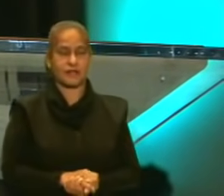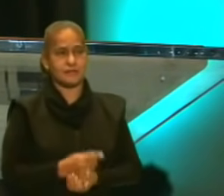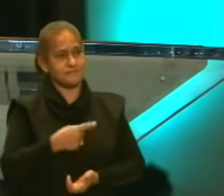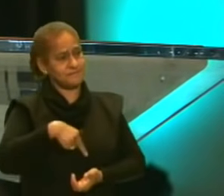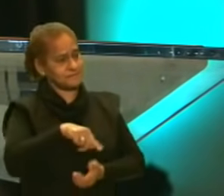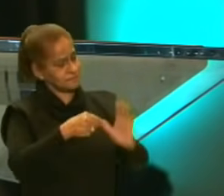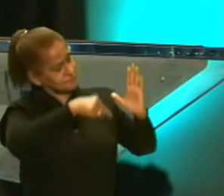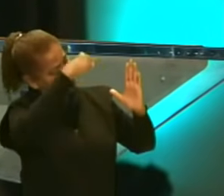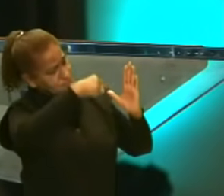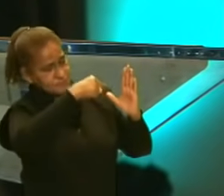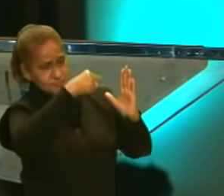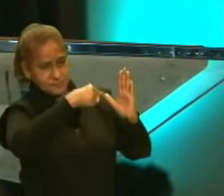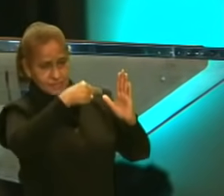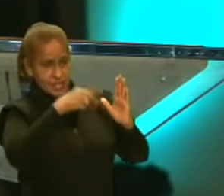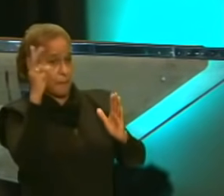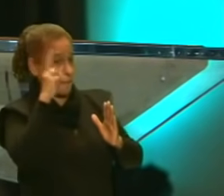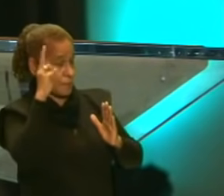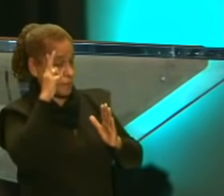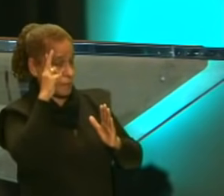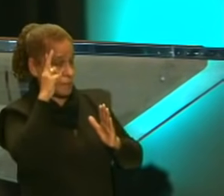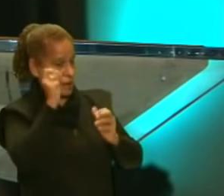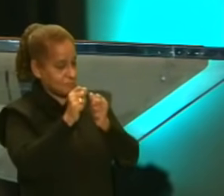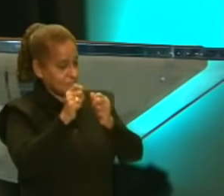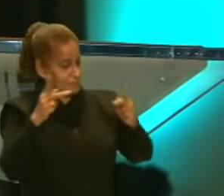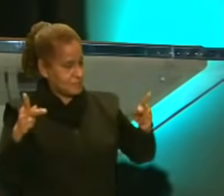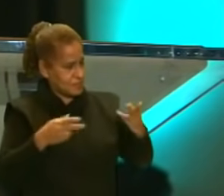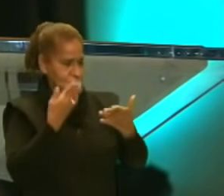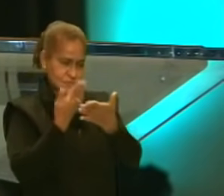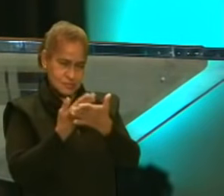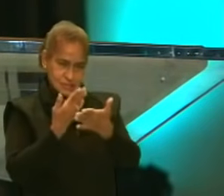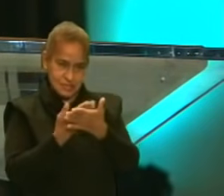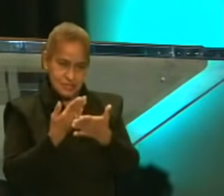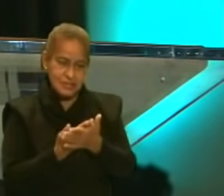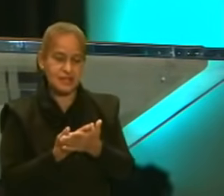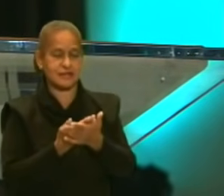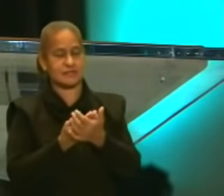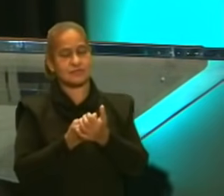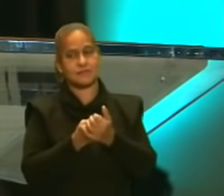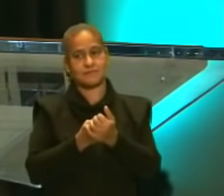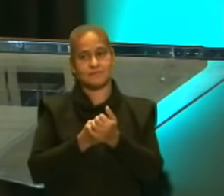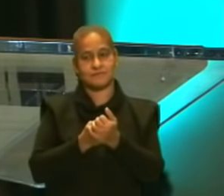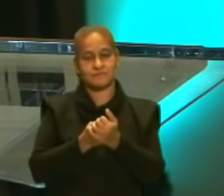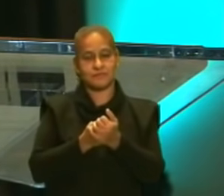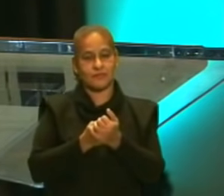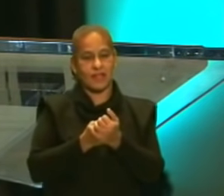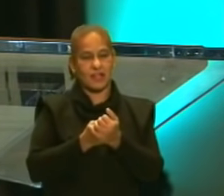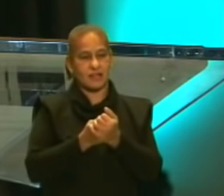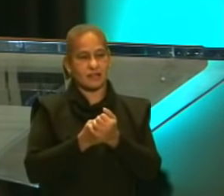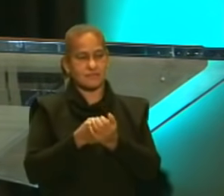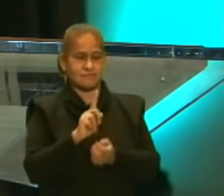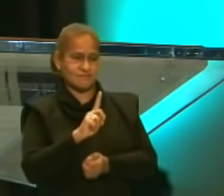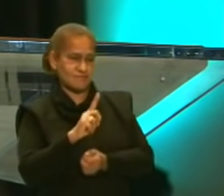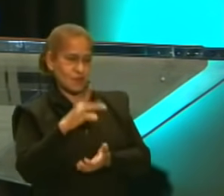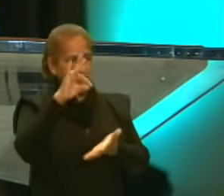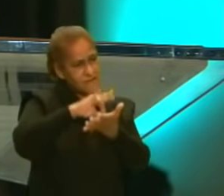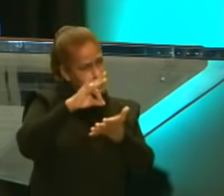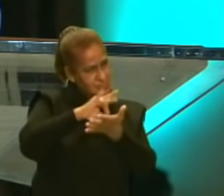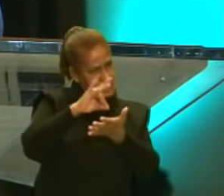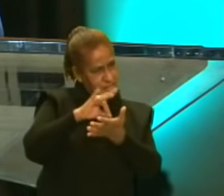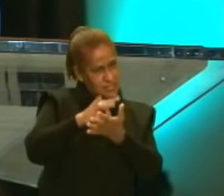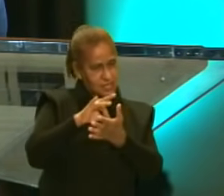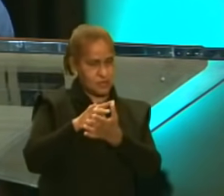lembrar que quando está estudando o Apocalipse, a gente tem símbolos, não é literal, mas a ideia é